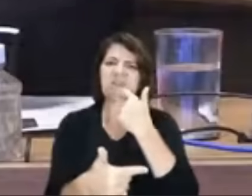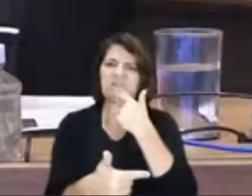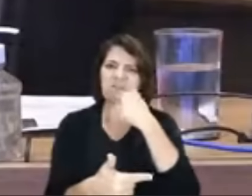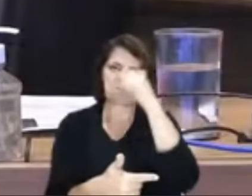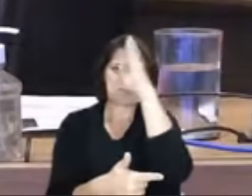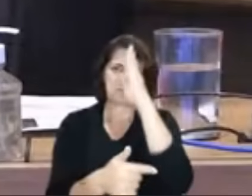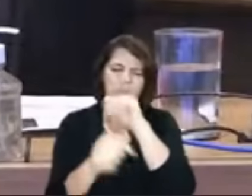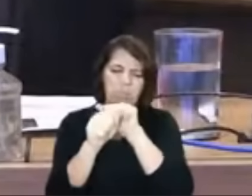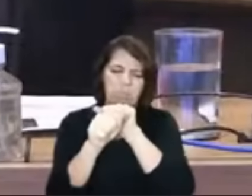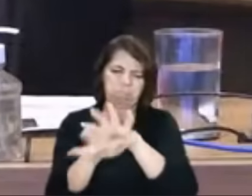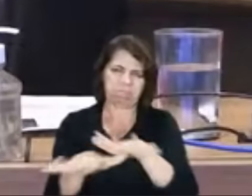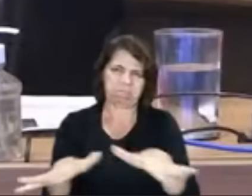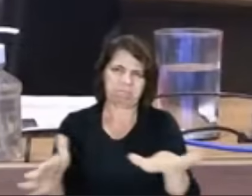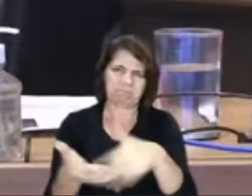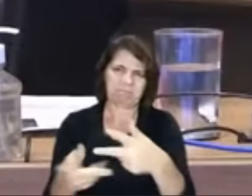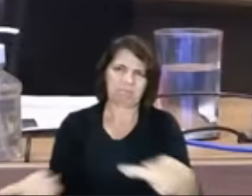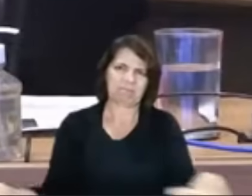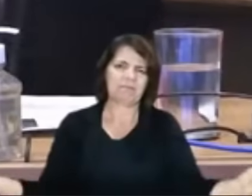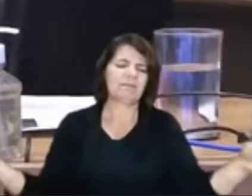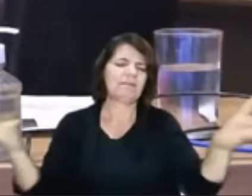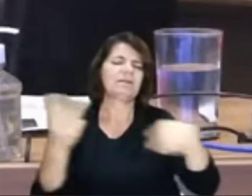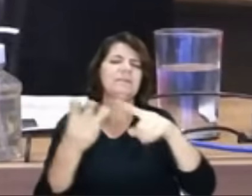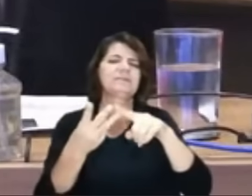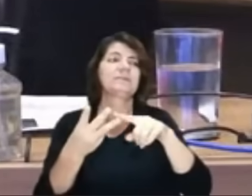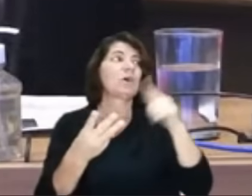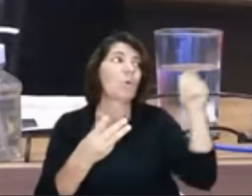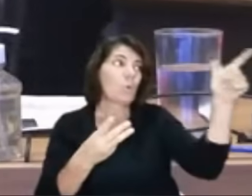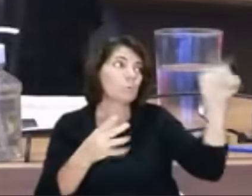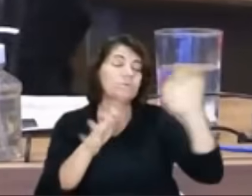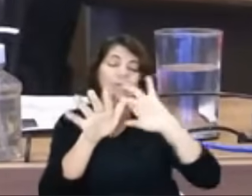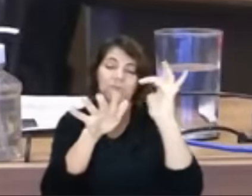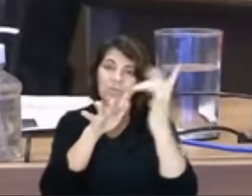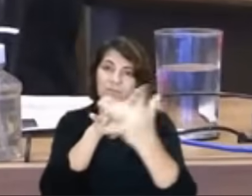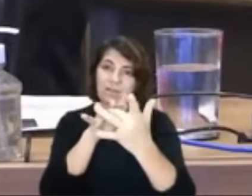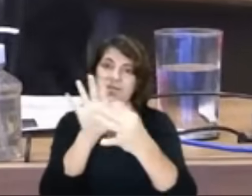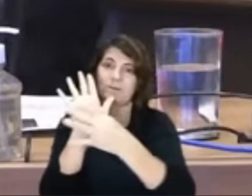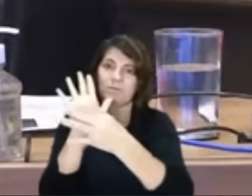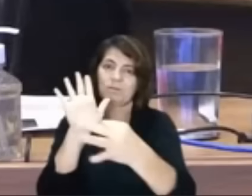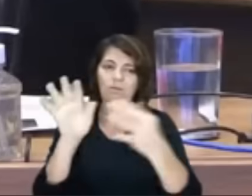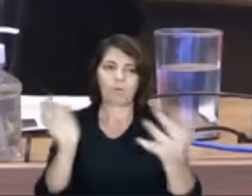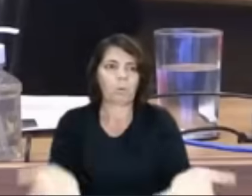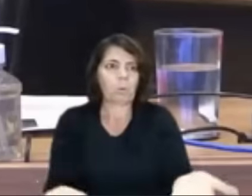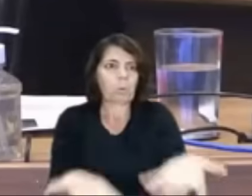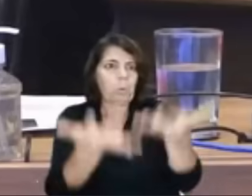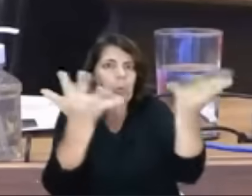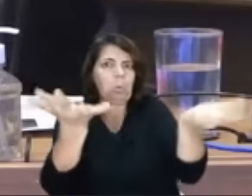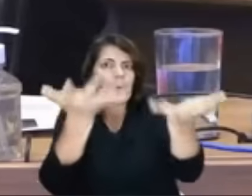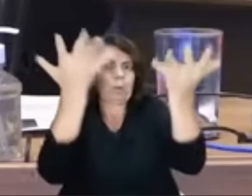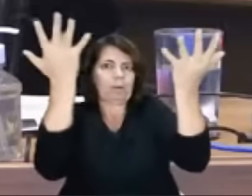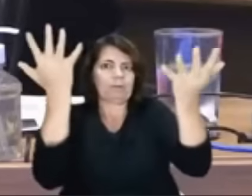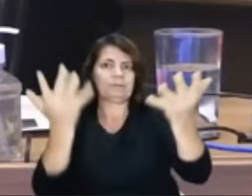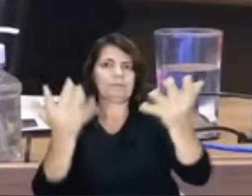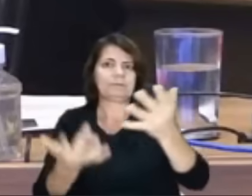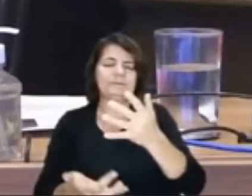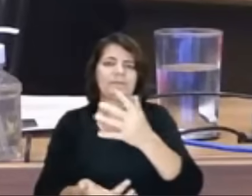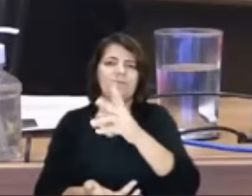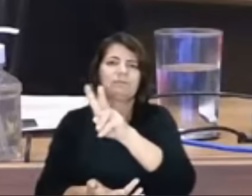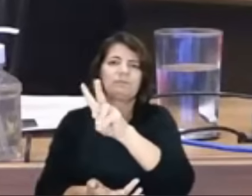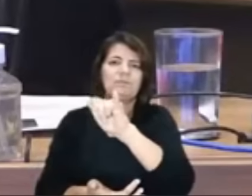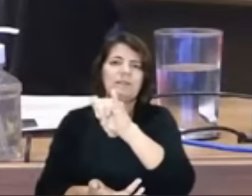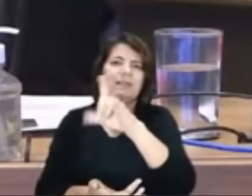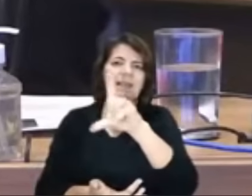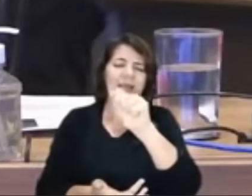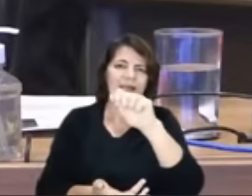1980 aí tem uma outra postagem do senhor também enaltecendo uma fala do General vilas boas né de